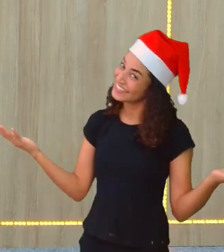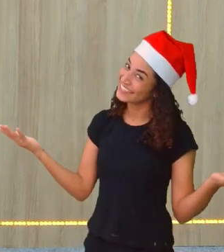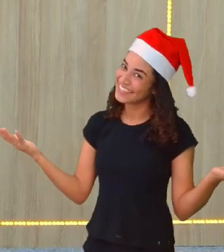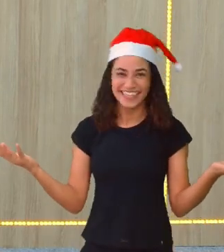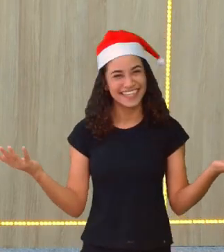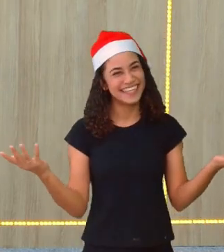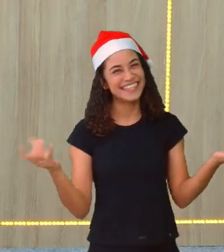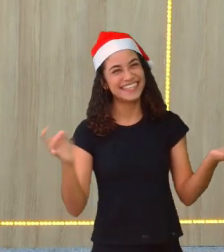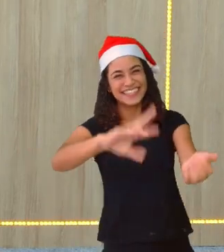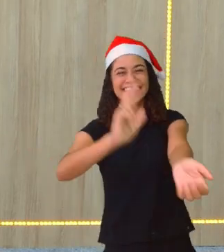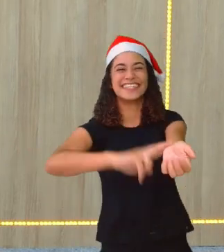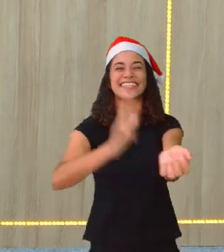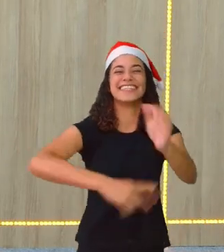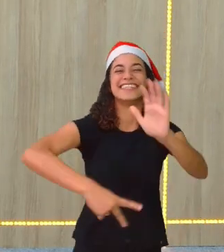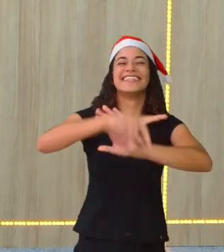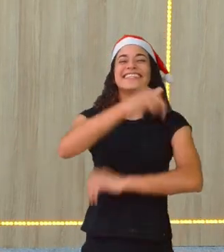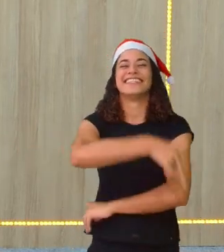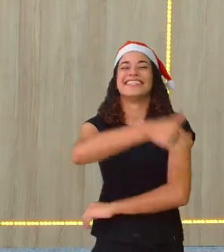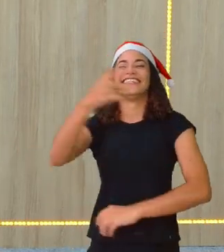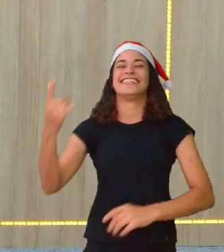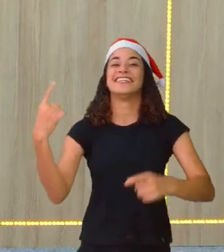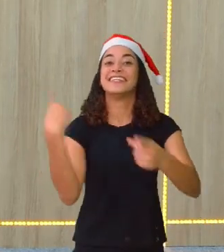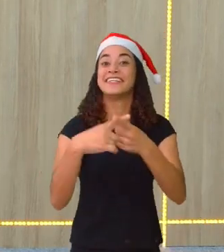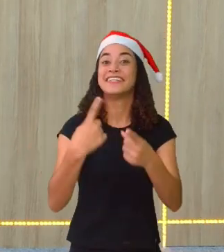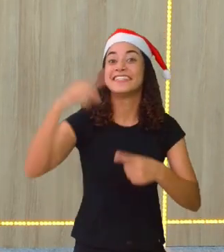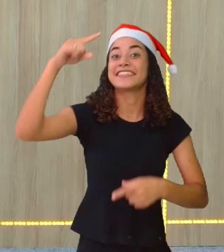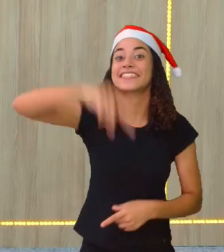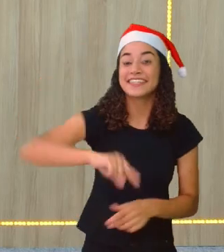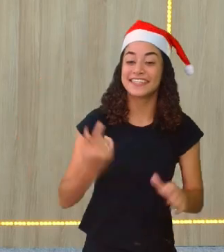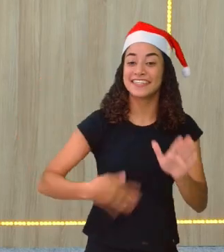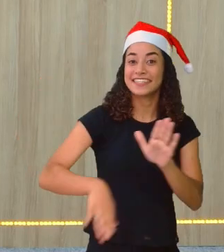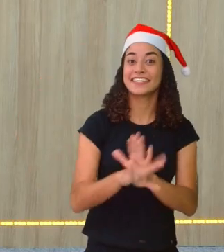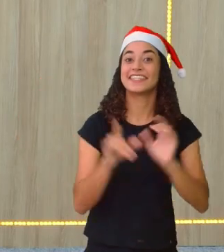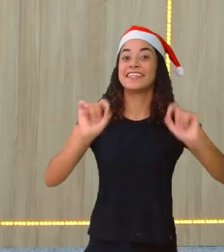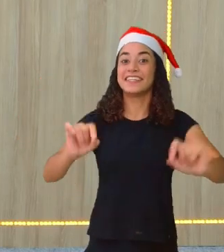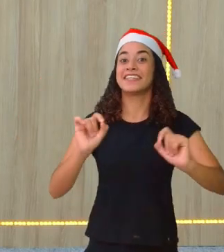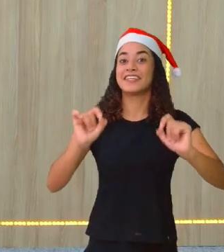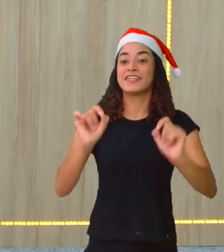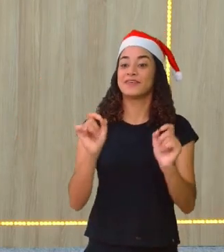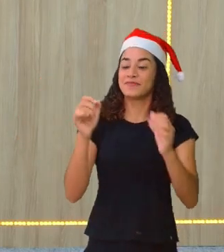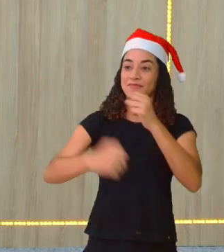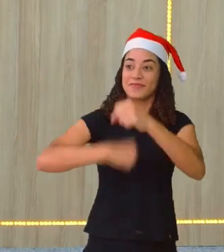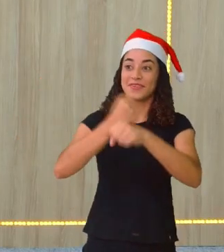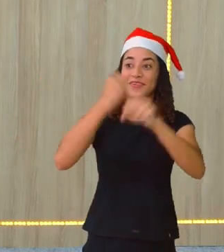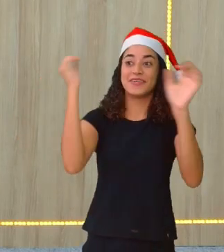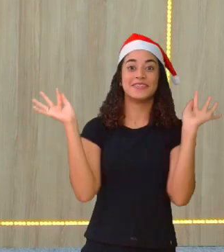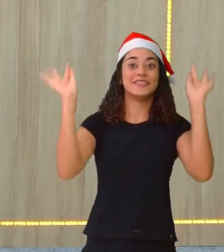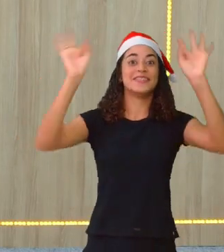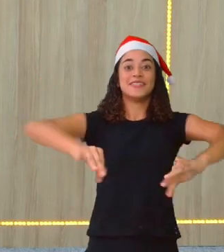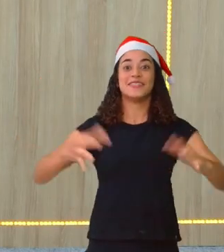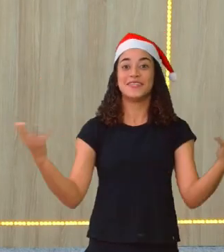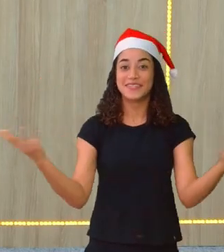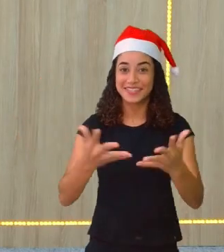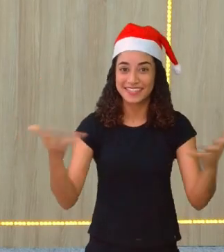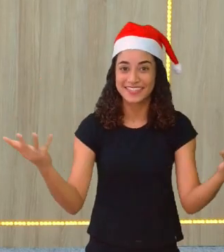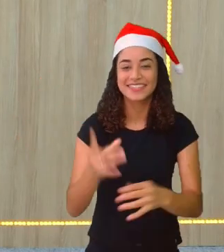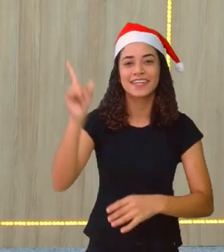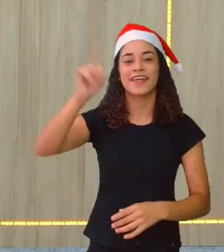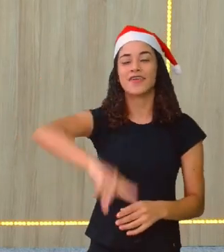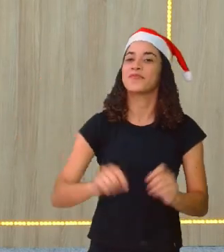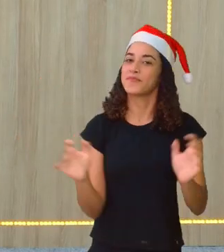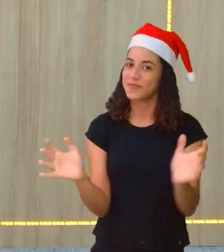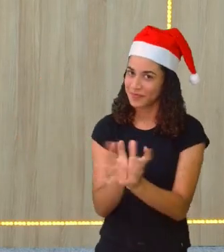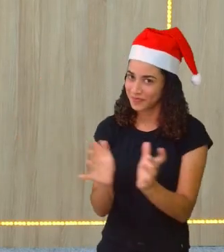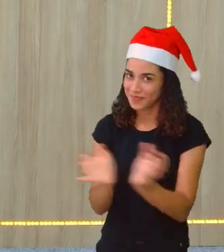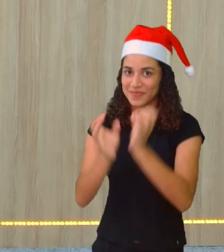Só no ritmo do Natal, porque estamos chegando no fim do ano. Hoje, gente, turminha